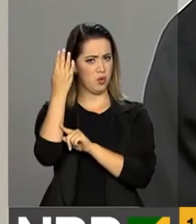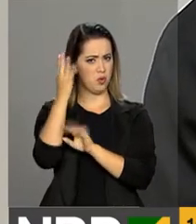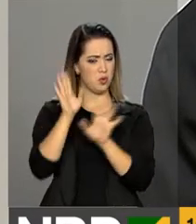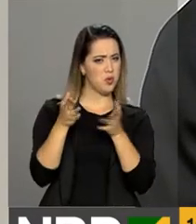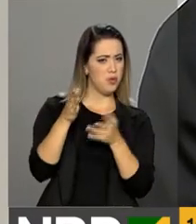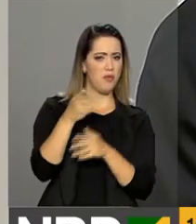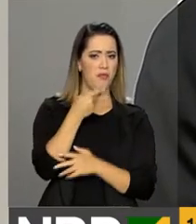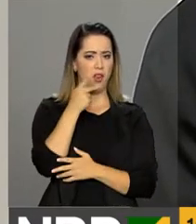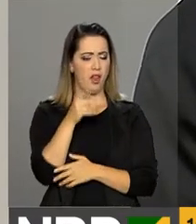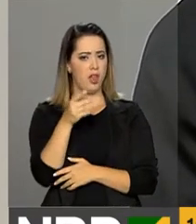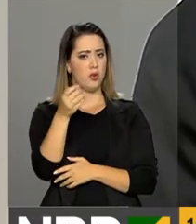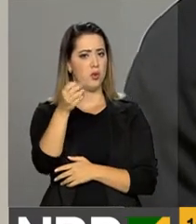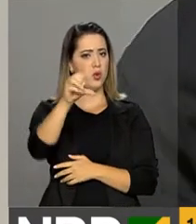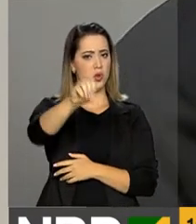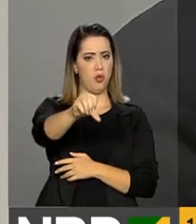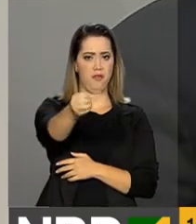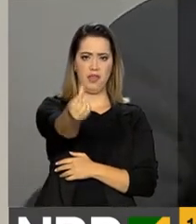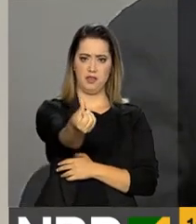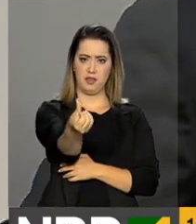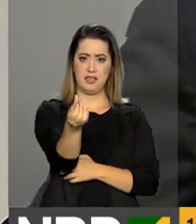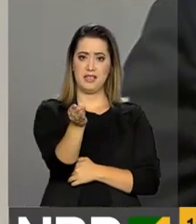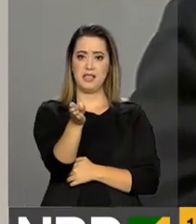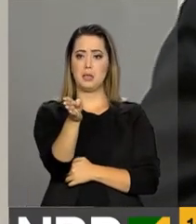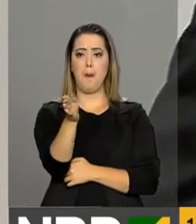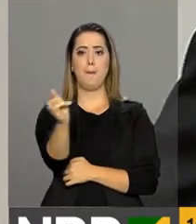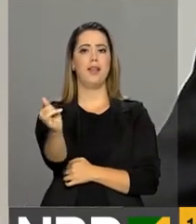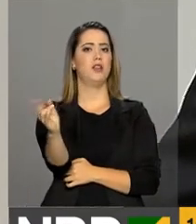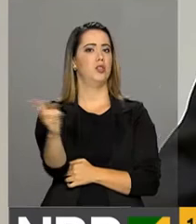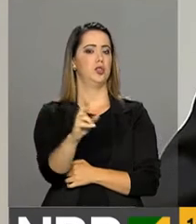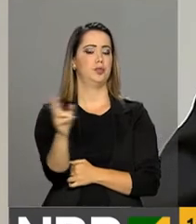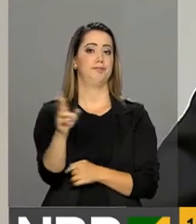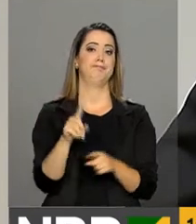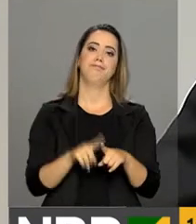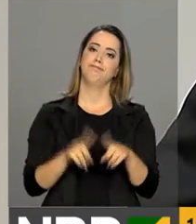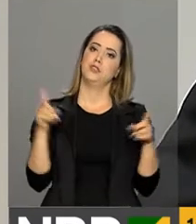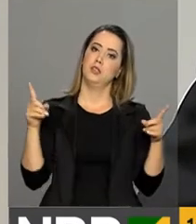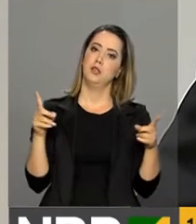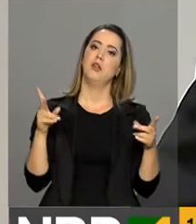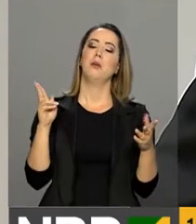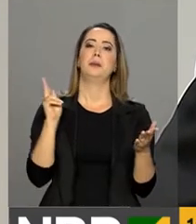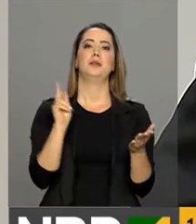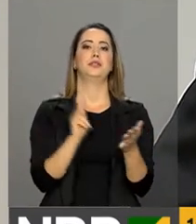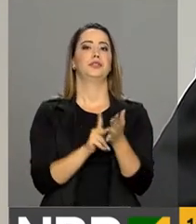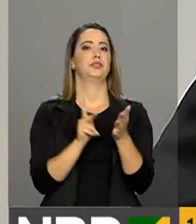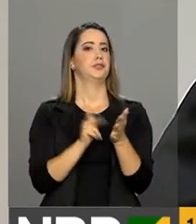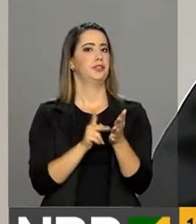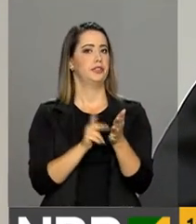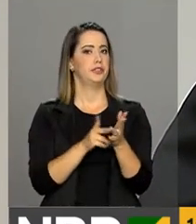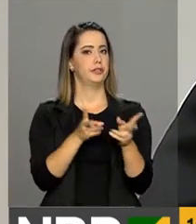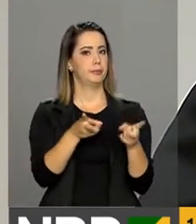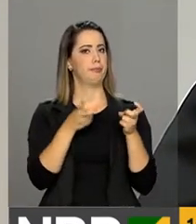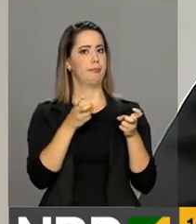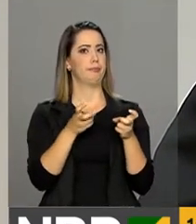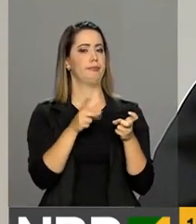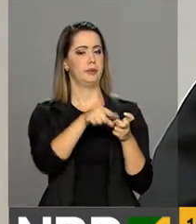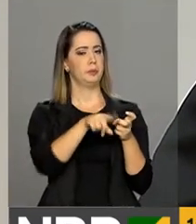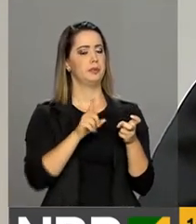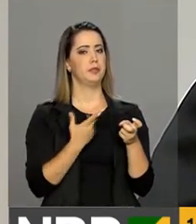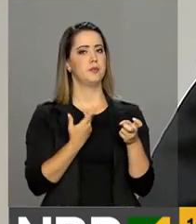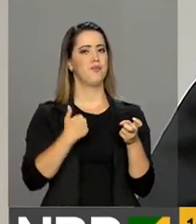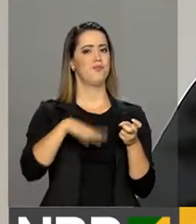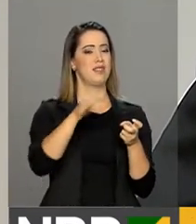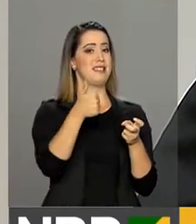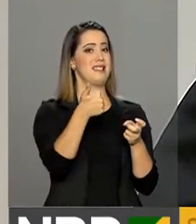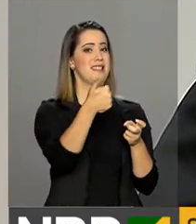96 bilhões de reais quando as previsões desse déficit chegavam a